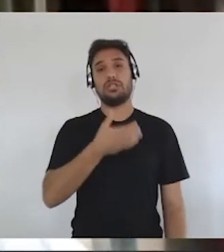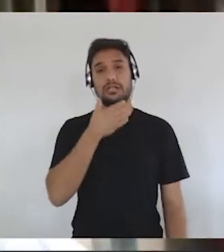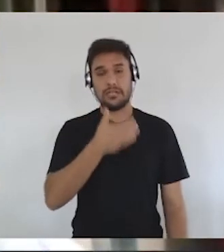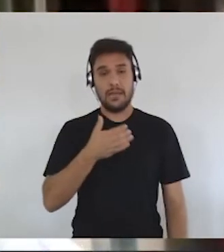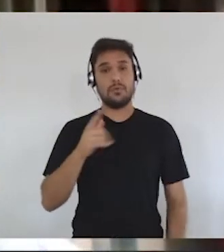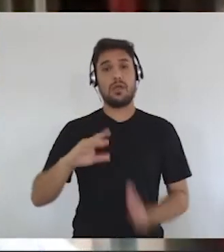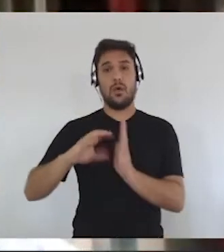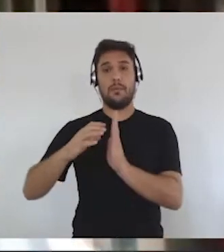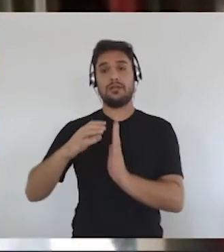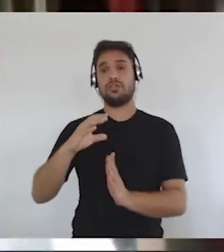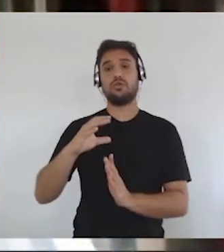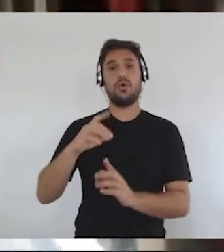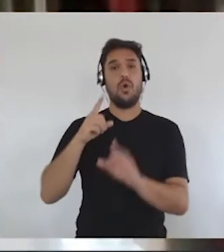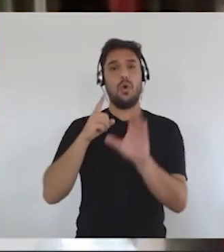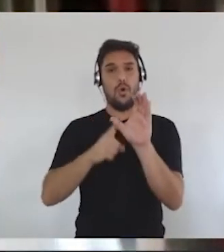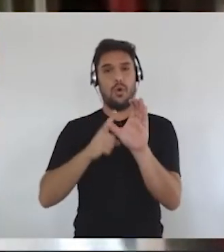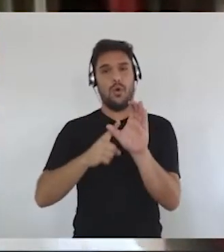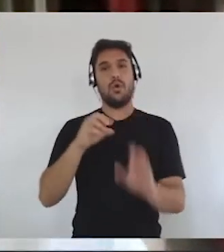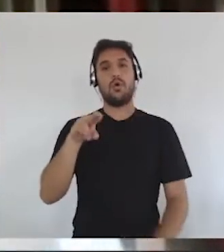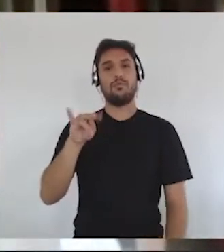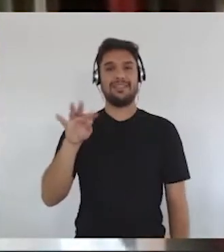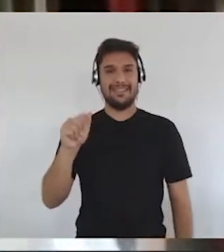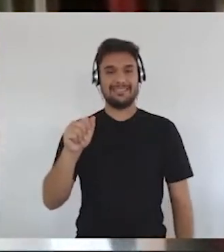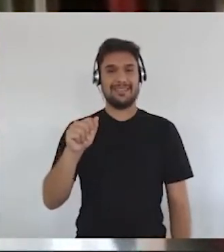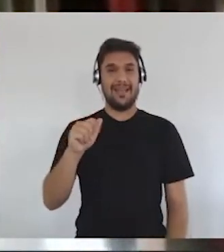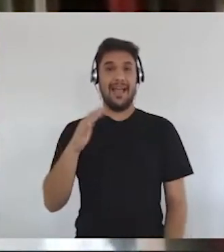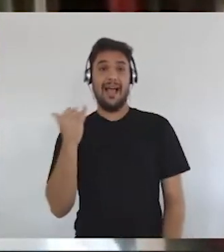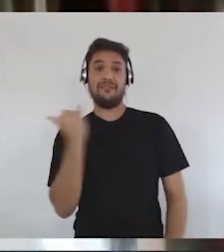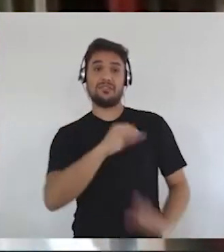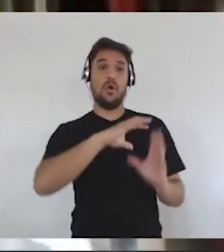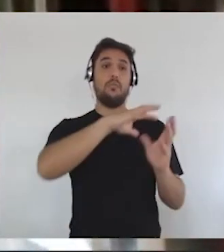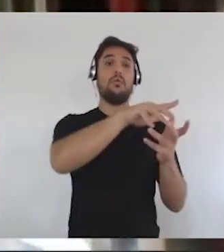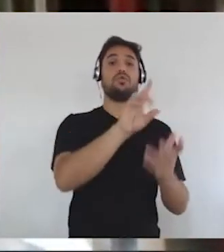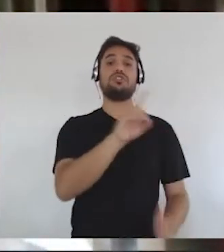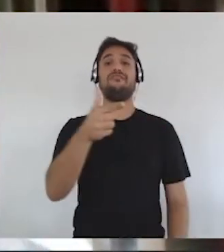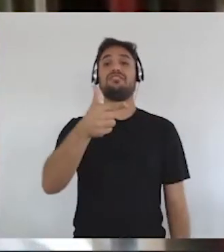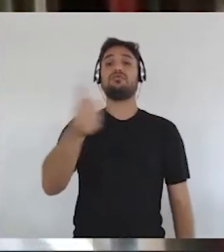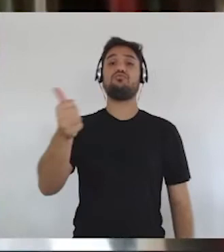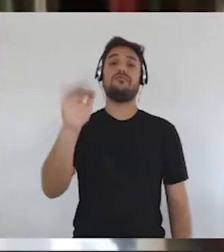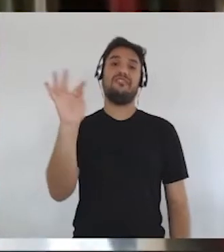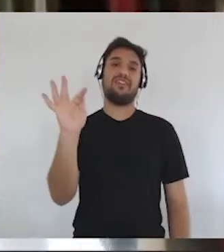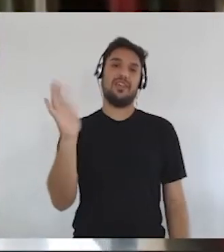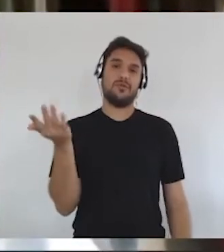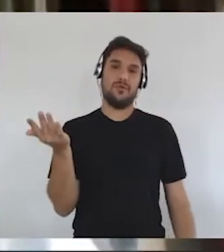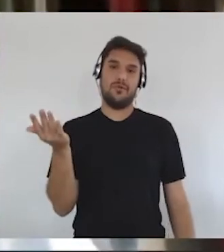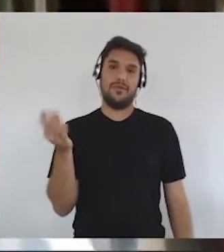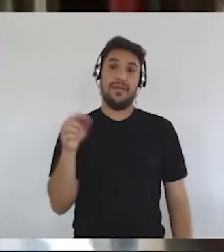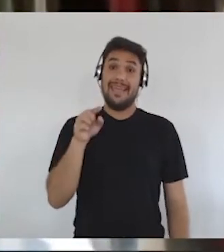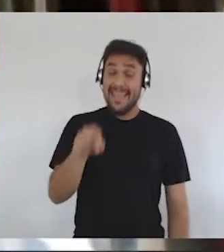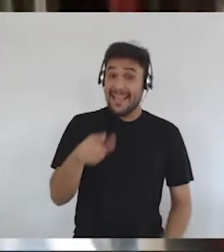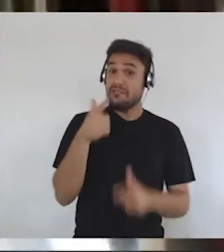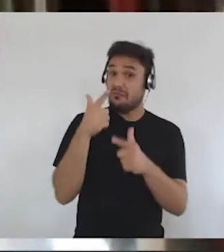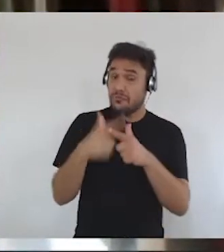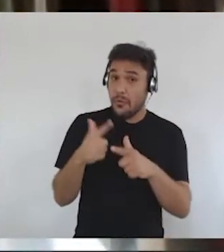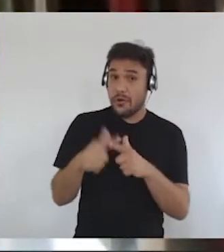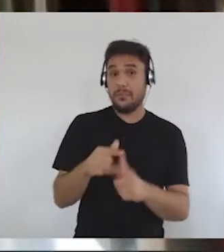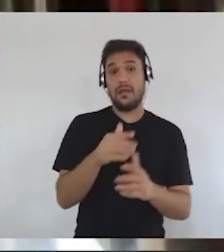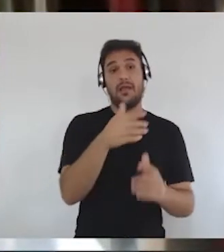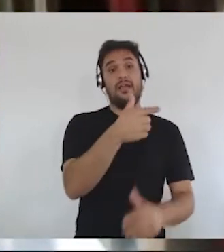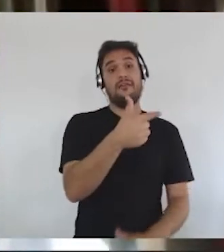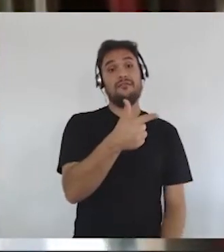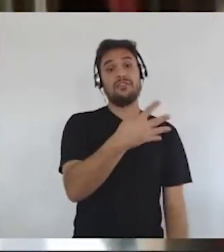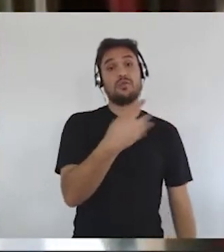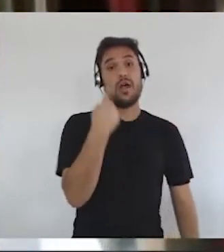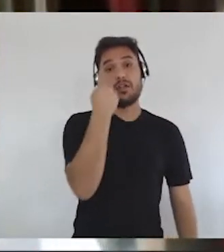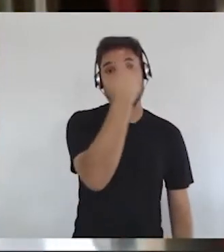Partido Comunista Chinês foi avisar o mundo dia 21 de fevereiro. Esse foi o grande problema. De 24